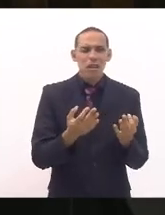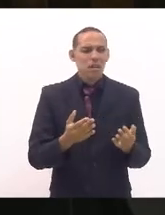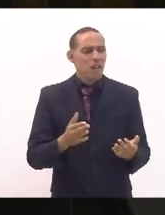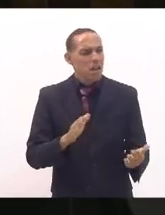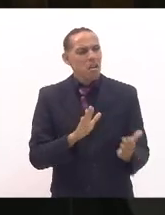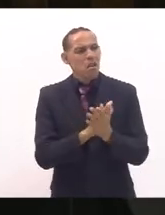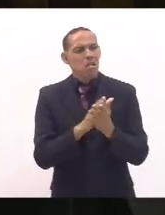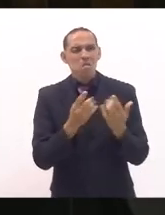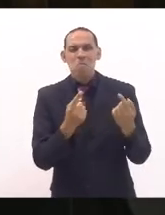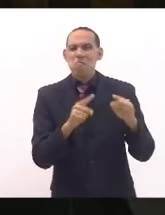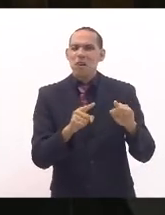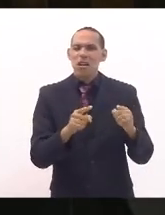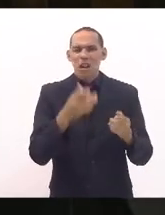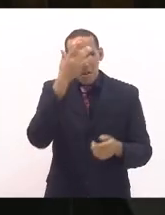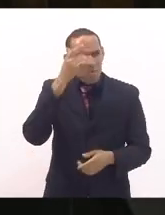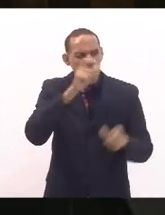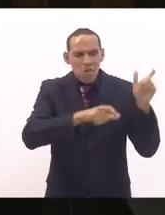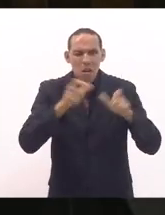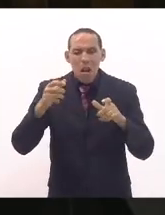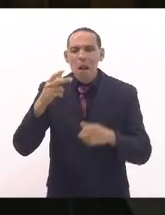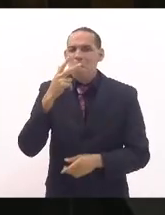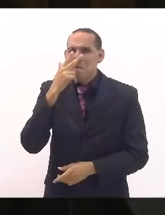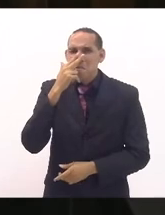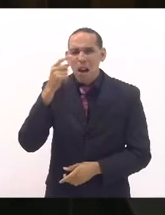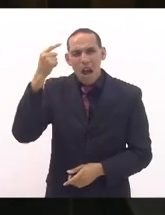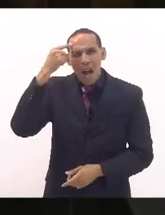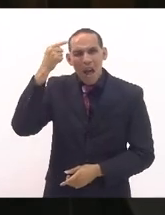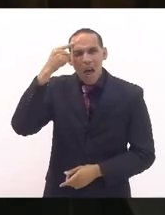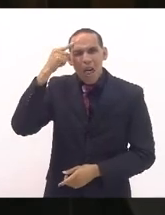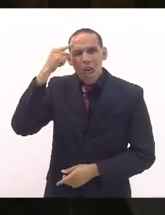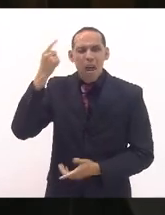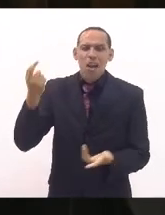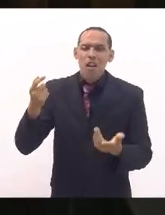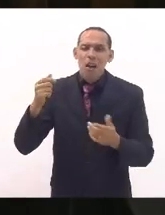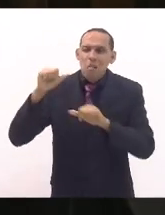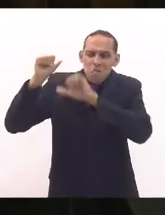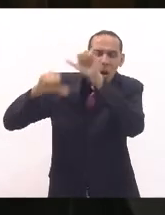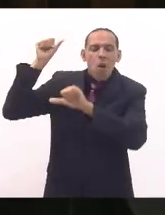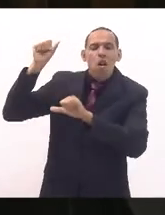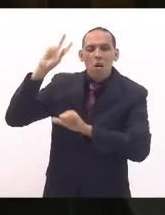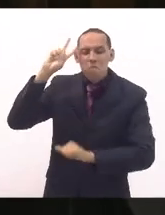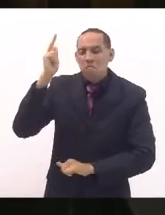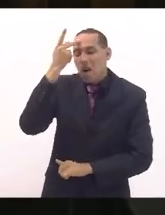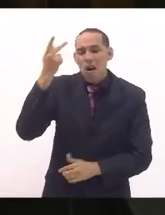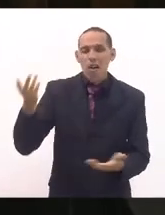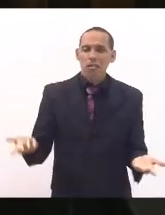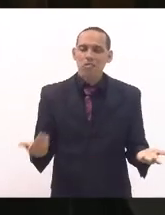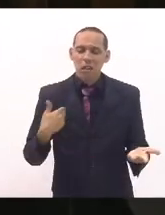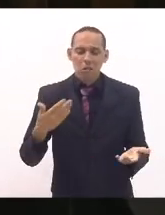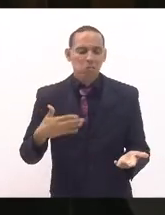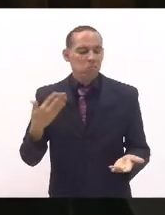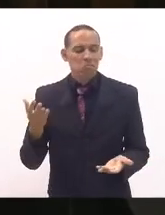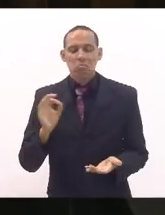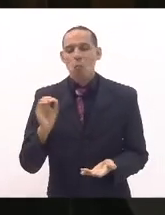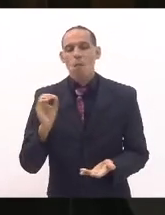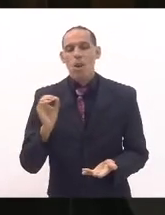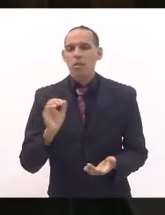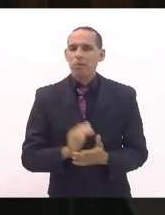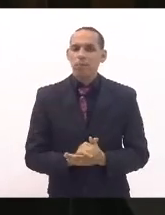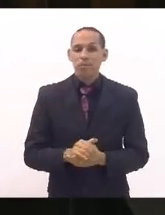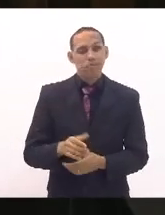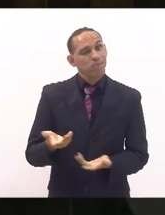por tanta gente lobotomizada, que não me assusta mais. Então, eu, para esse mesmo